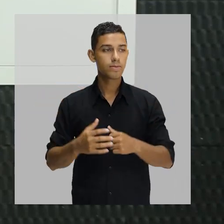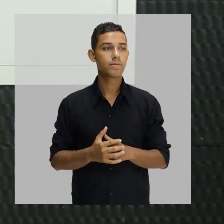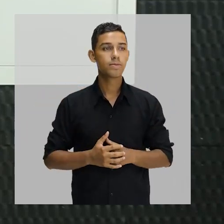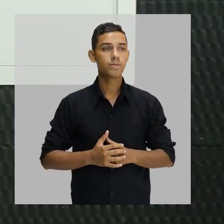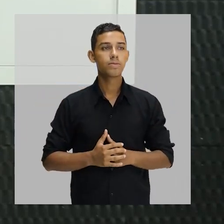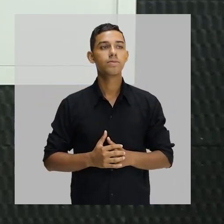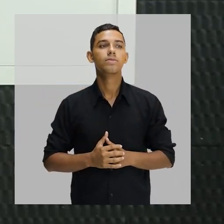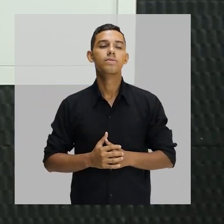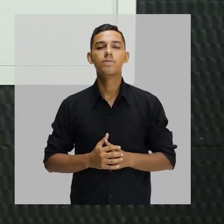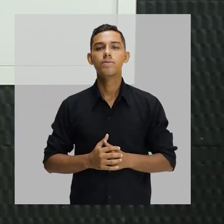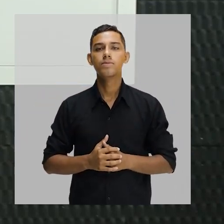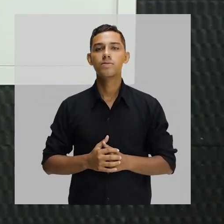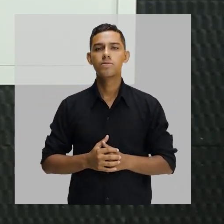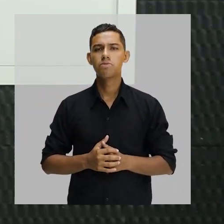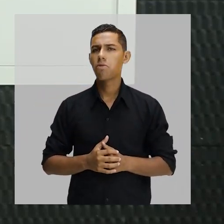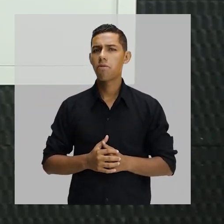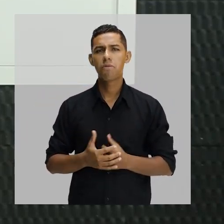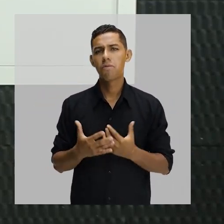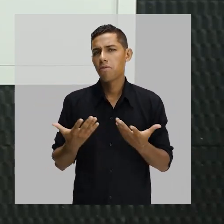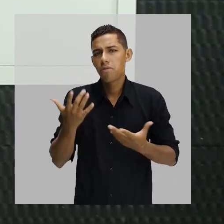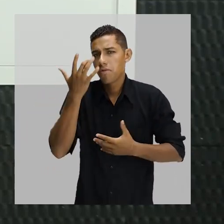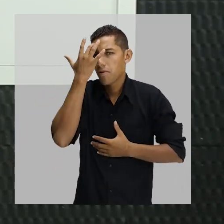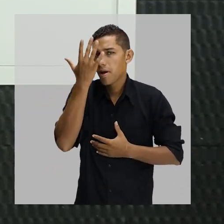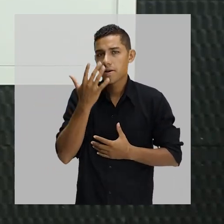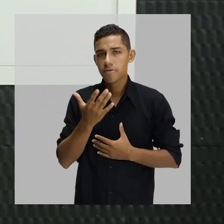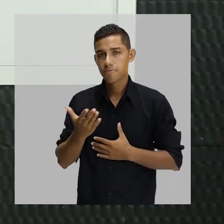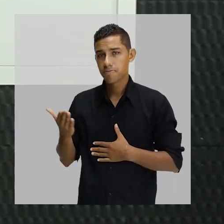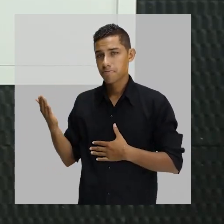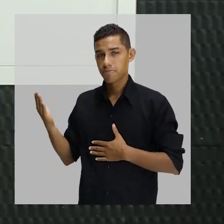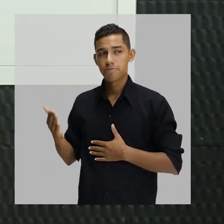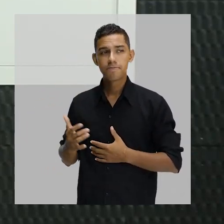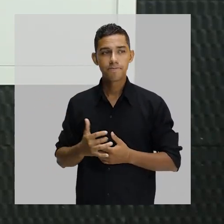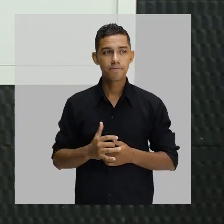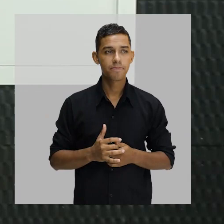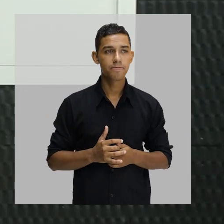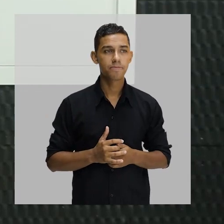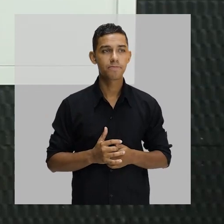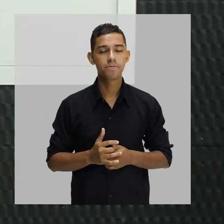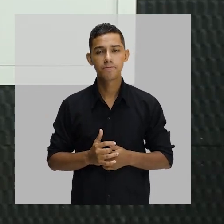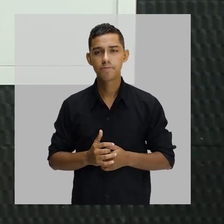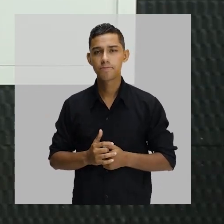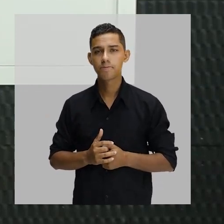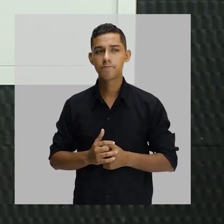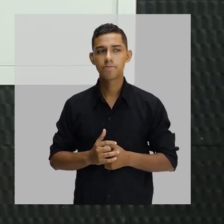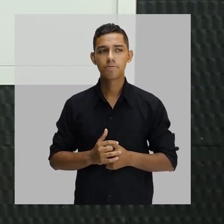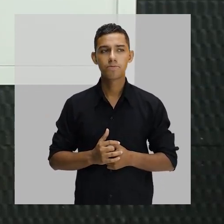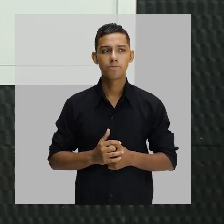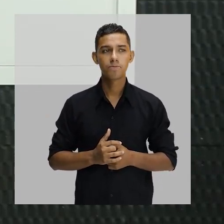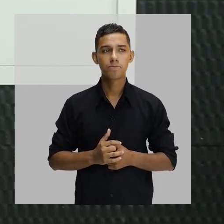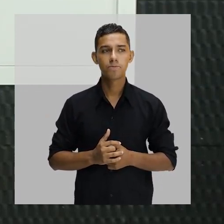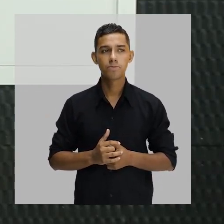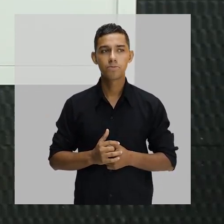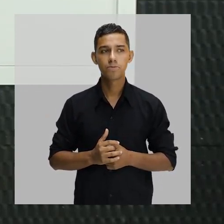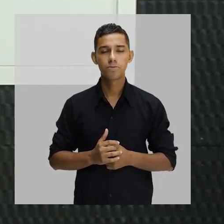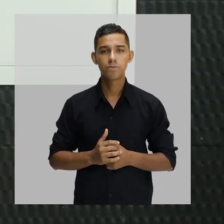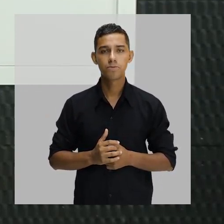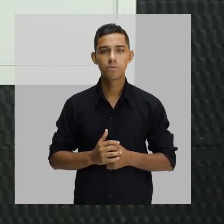vezes 7. Ok? Então, 7 vezes 4,